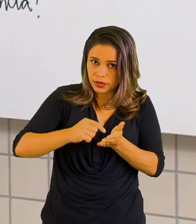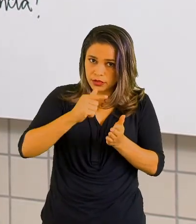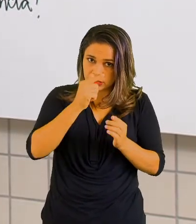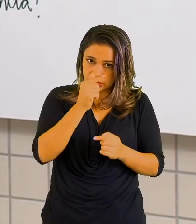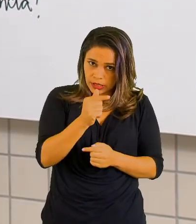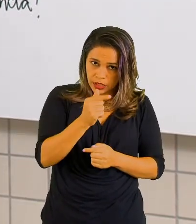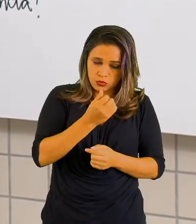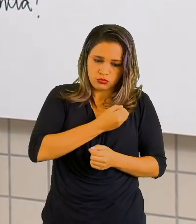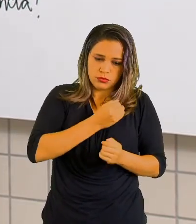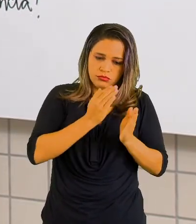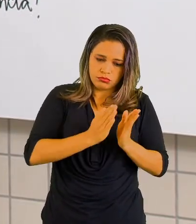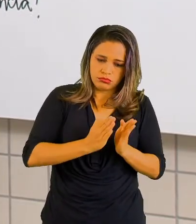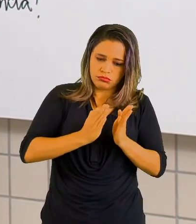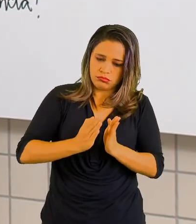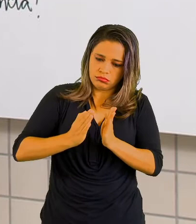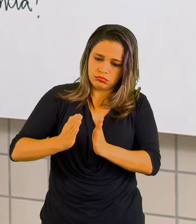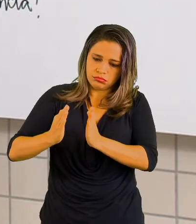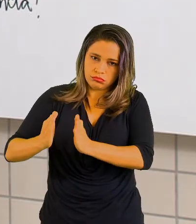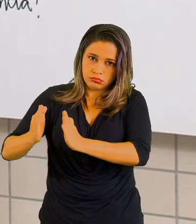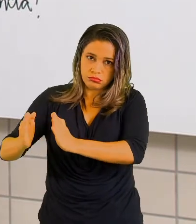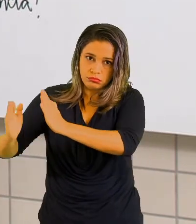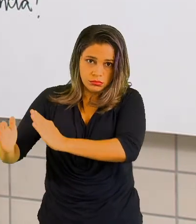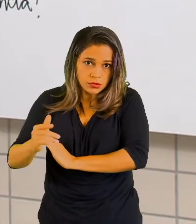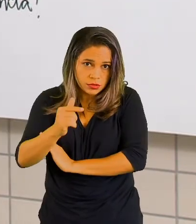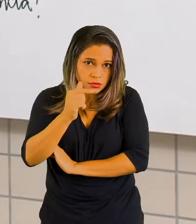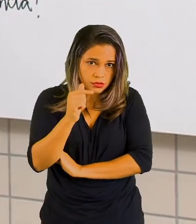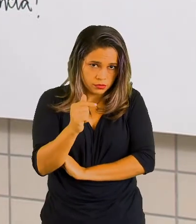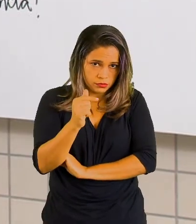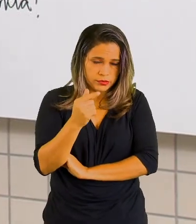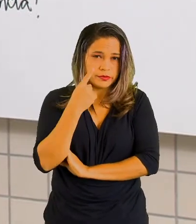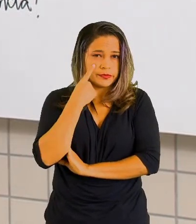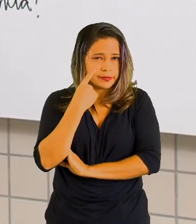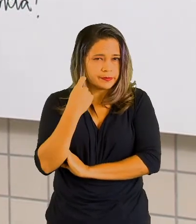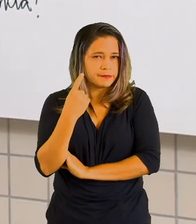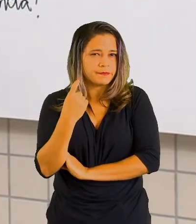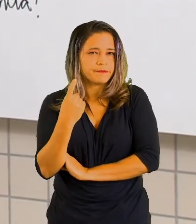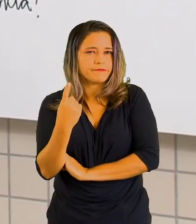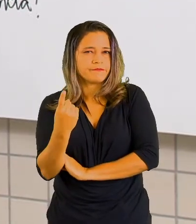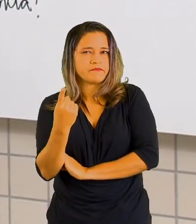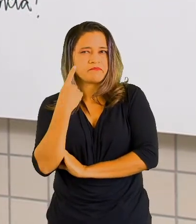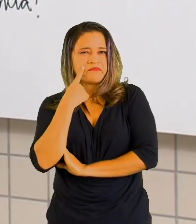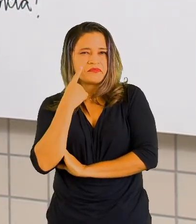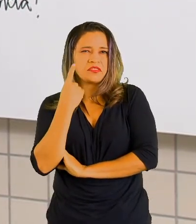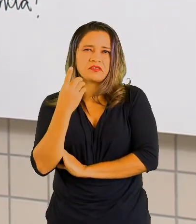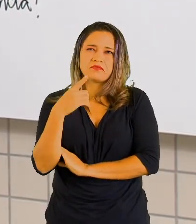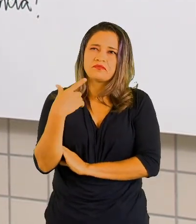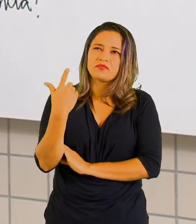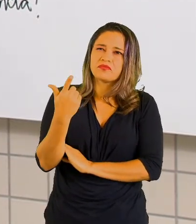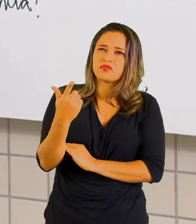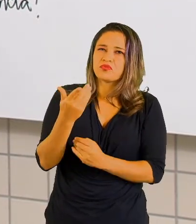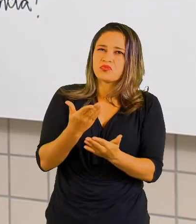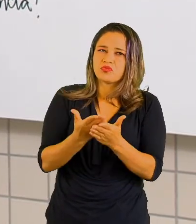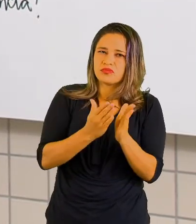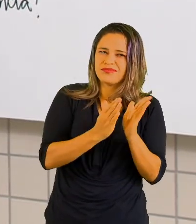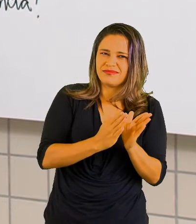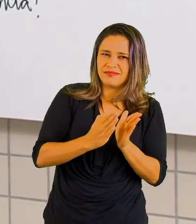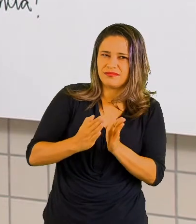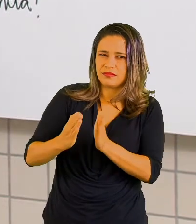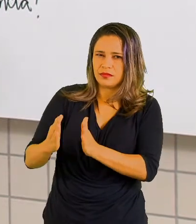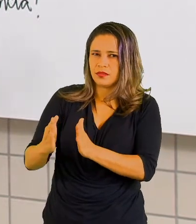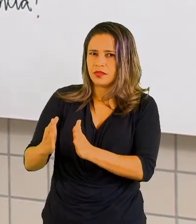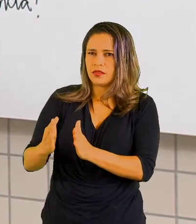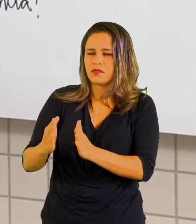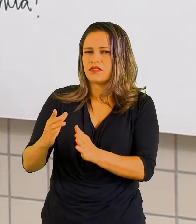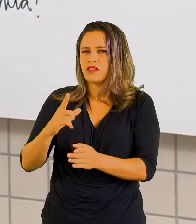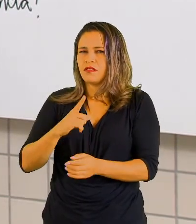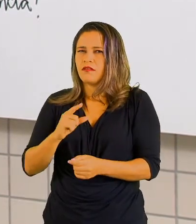dessa sequência, tudo bem? É interessante, quando a gente trabalha com sequências, você tentar fazer alguns